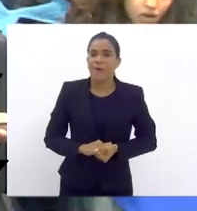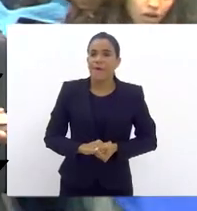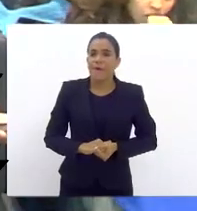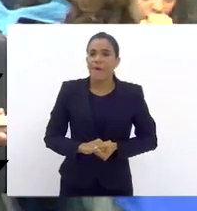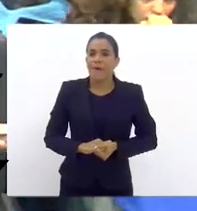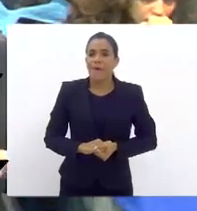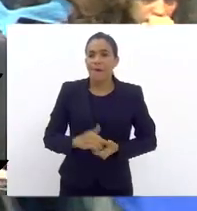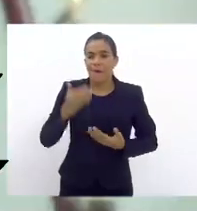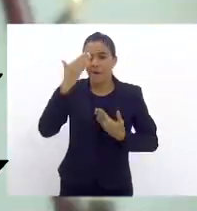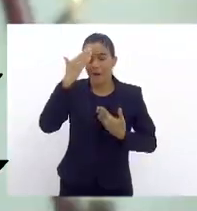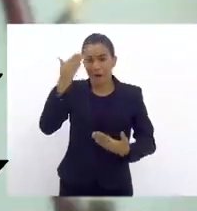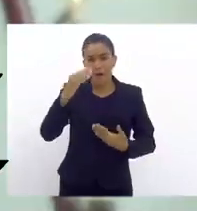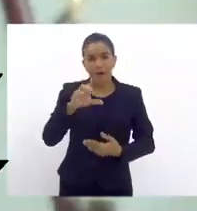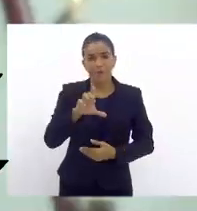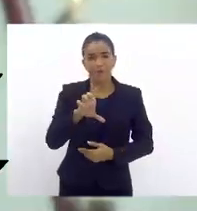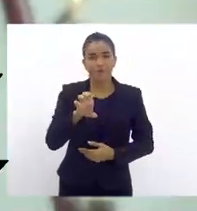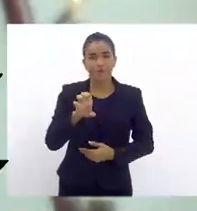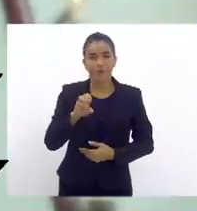Leonardo